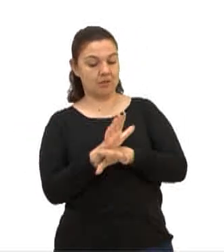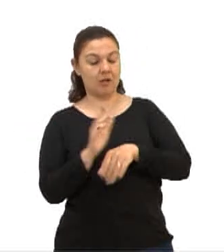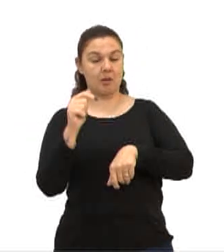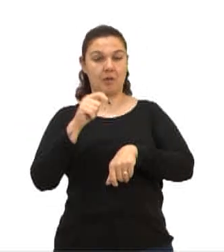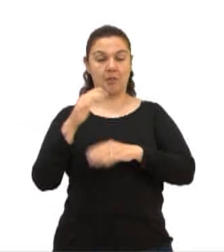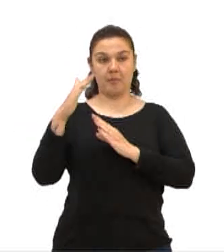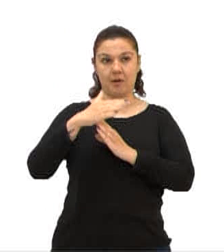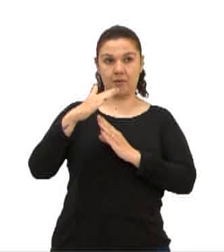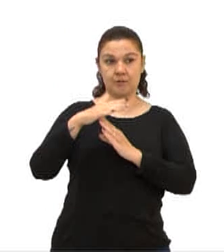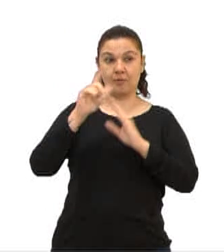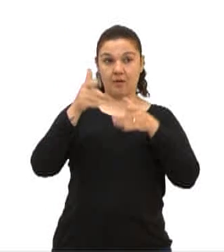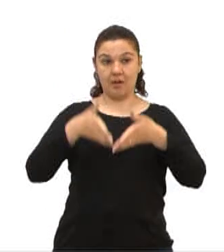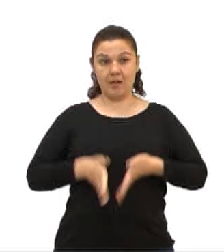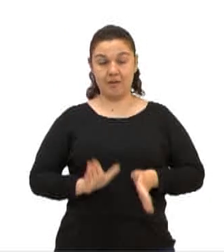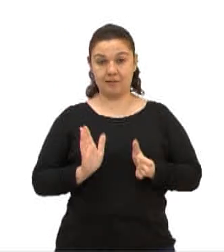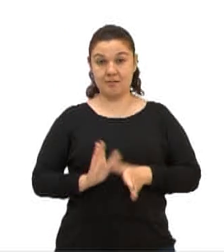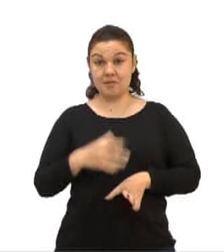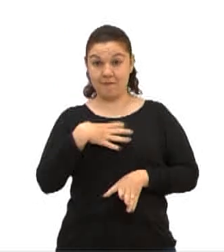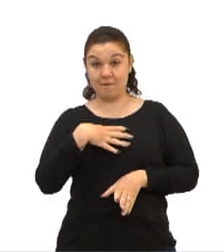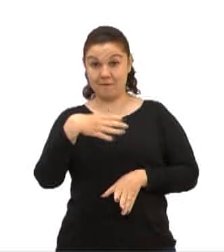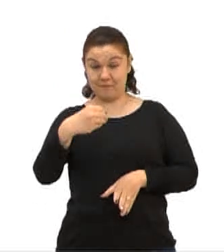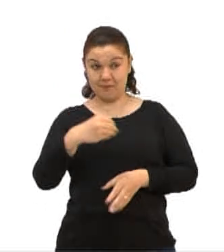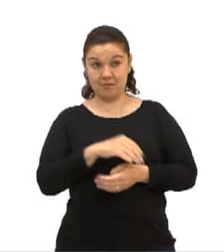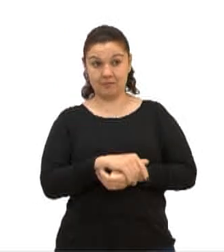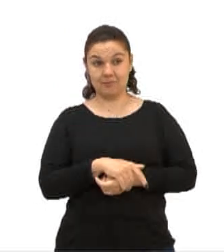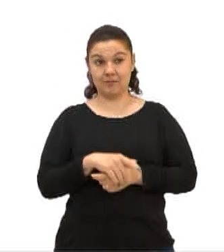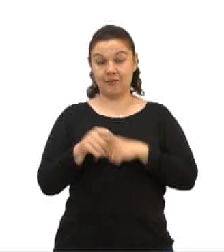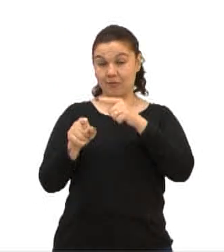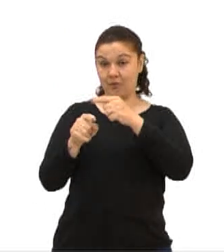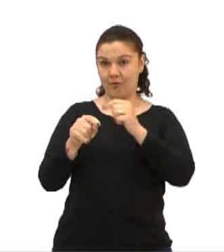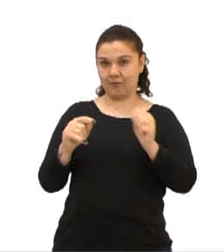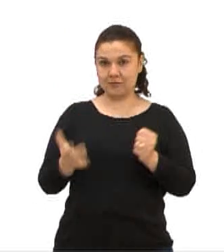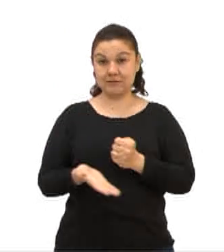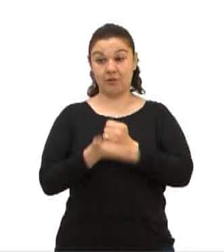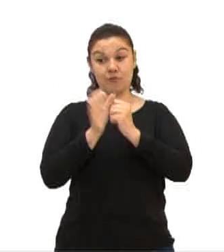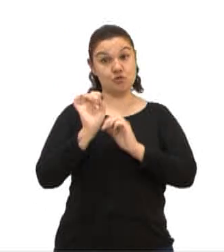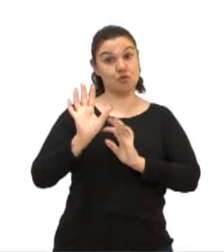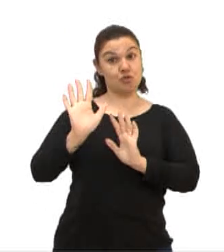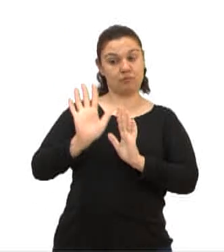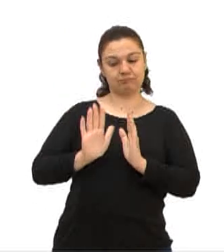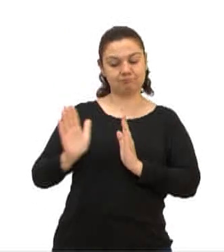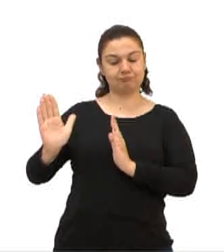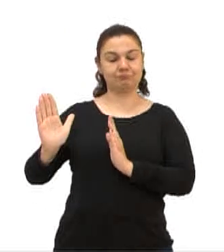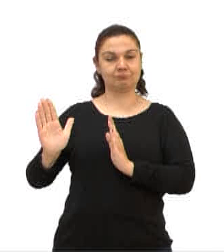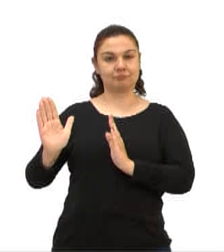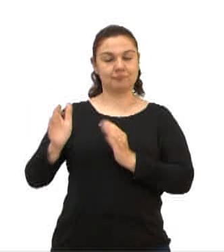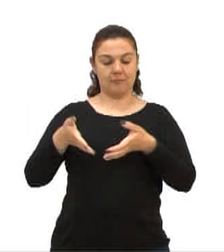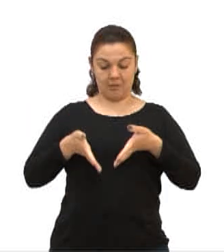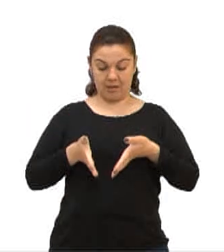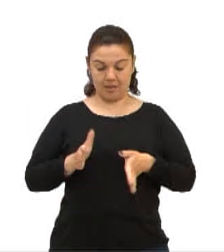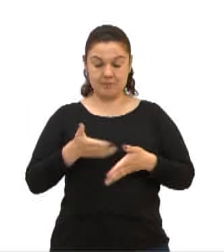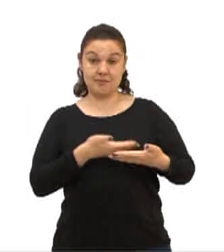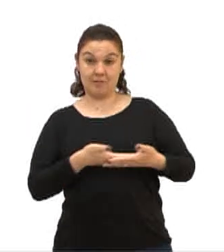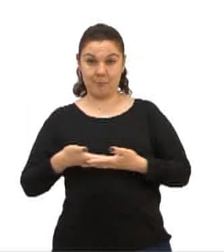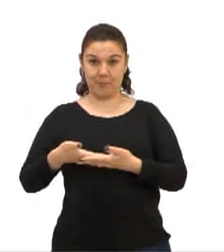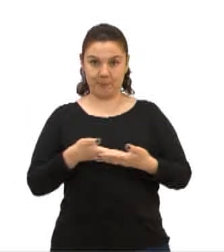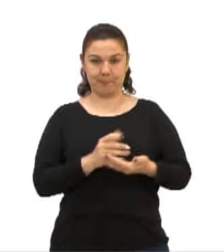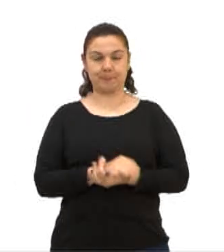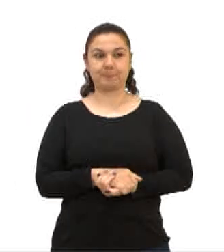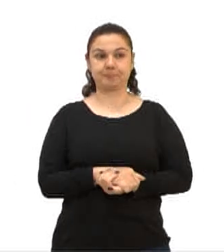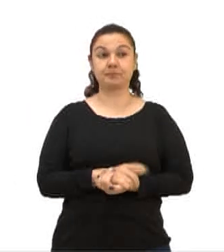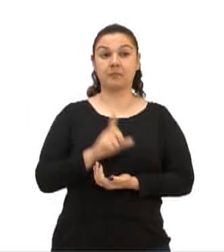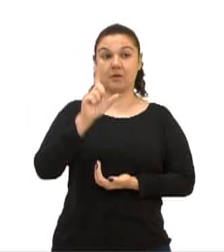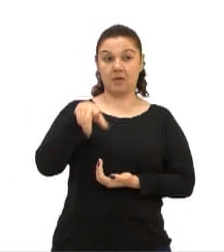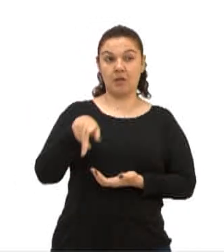tempo seria o nascimento de uma criança. Olha só, a prole aqui, eu vou pensar ali no nascimento de uma criança,